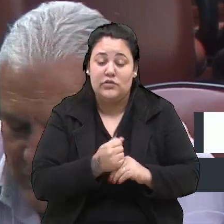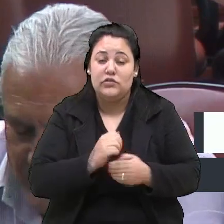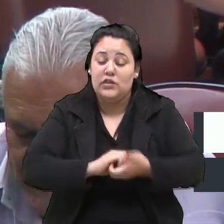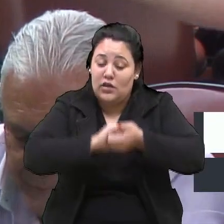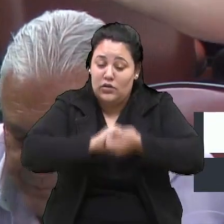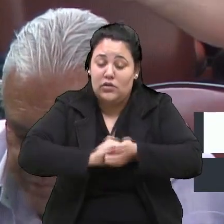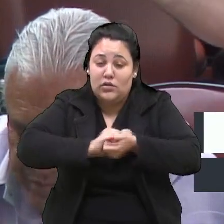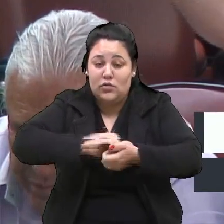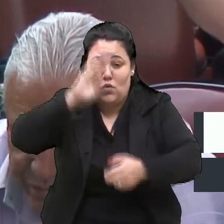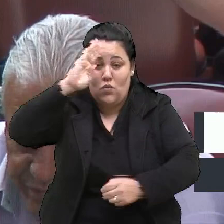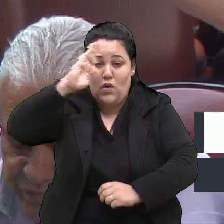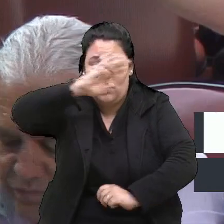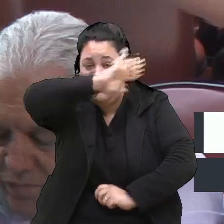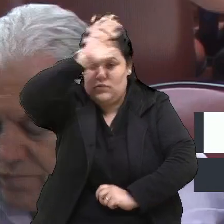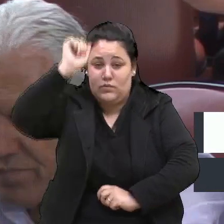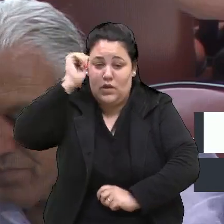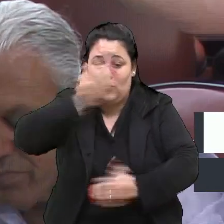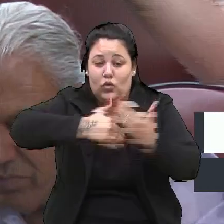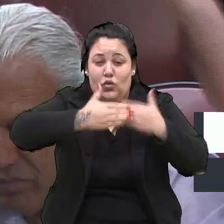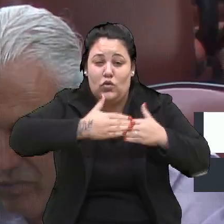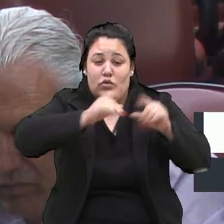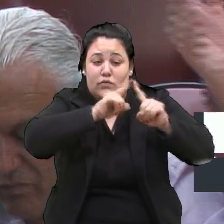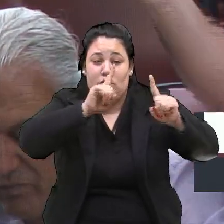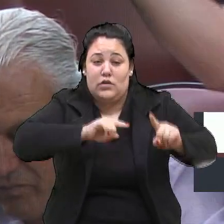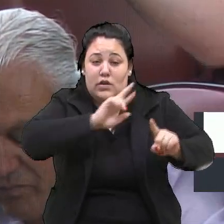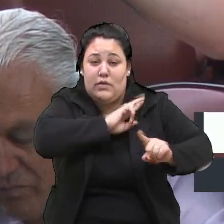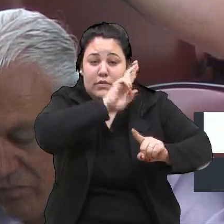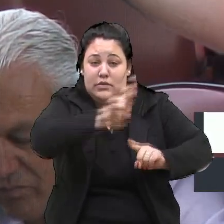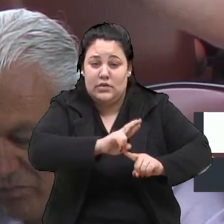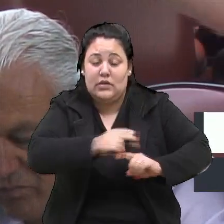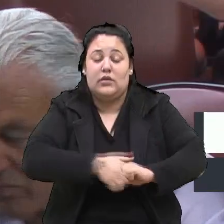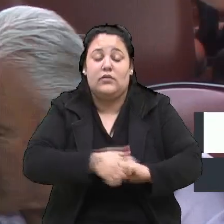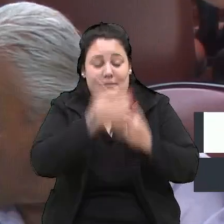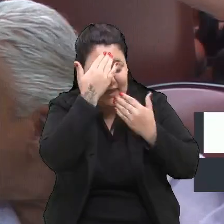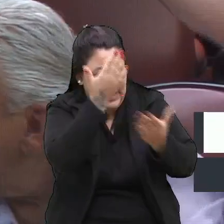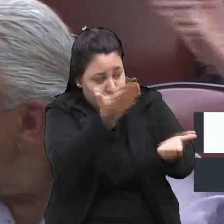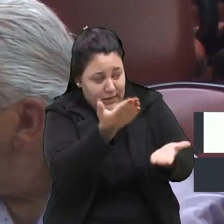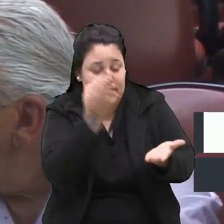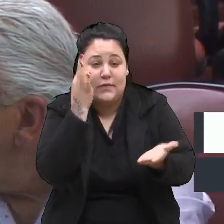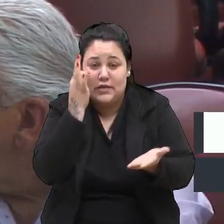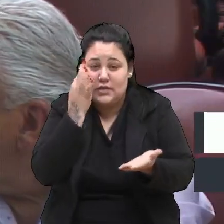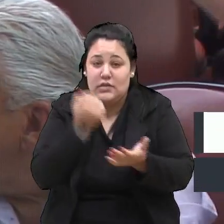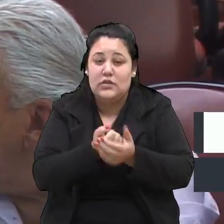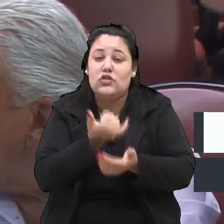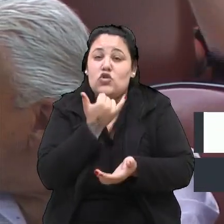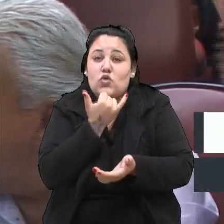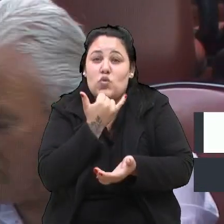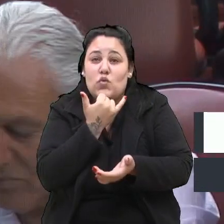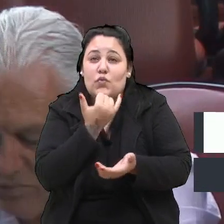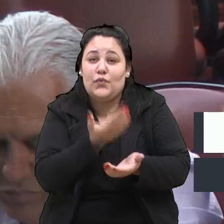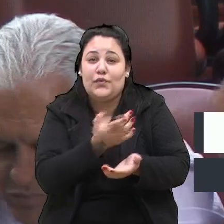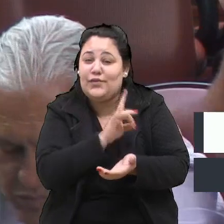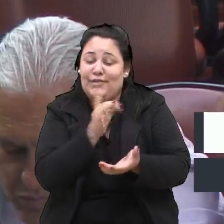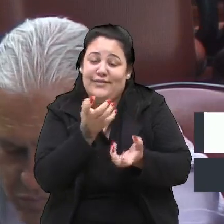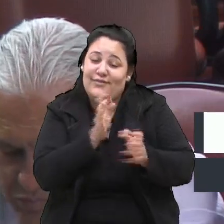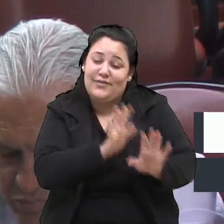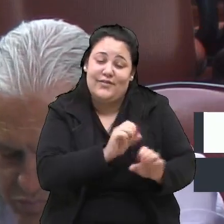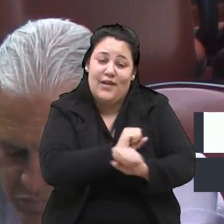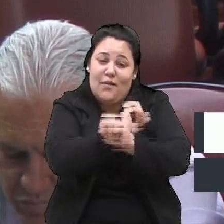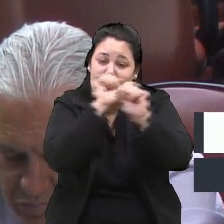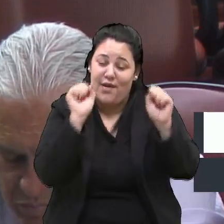aqui presentes, né, todo o efetivo representado por eles. Obrigado pela presença e desculpa, esperava vocês ficarem aqui a manhã inteira, mas que